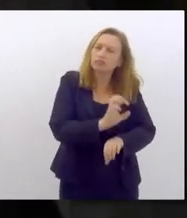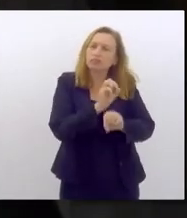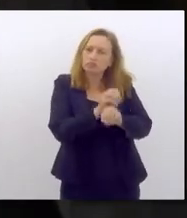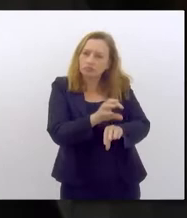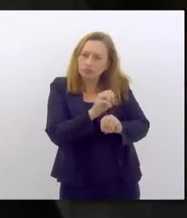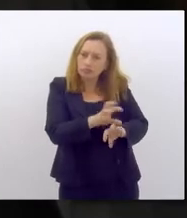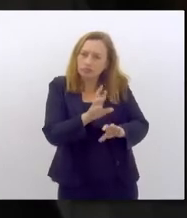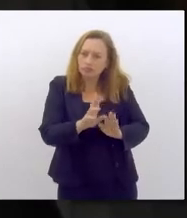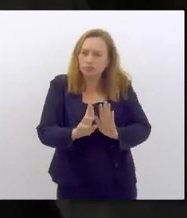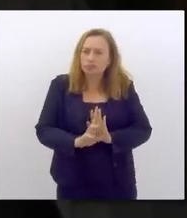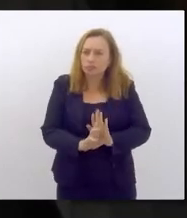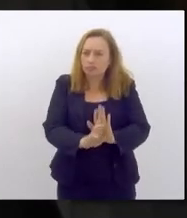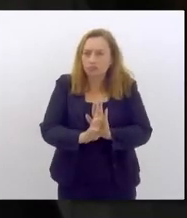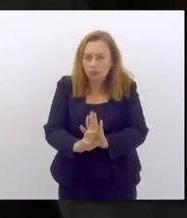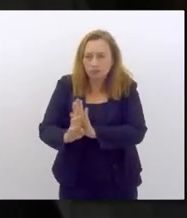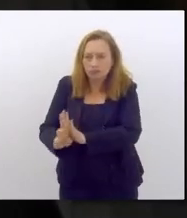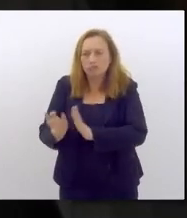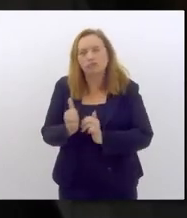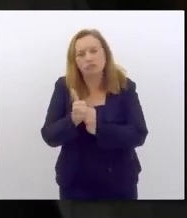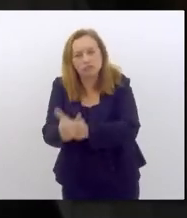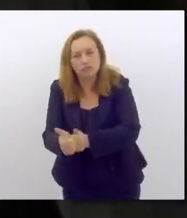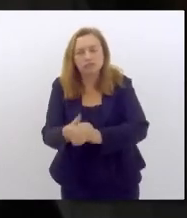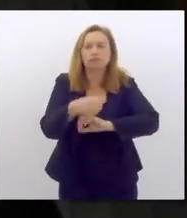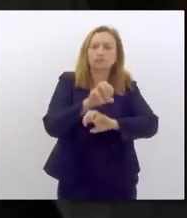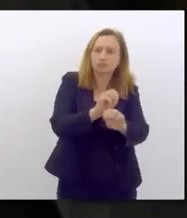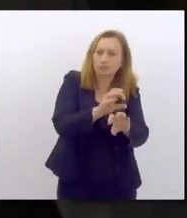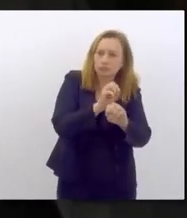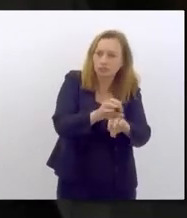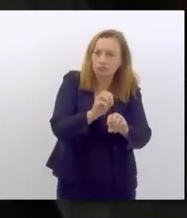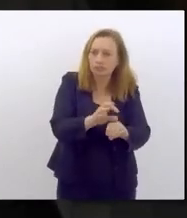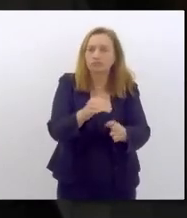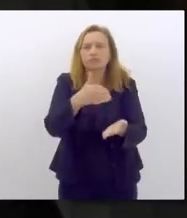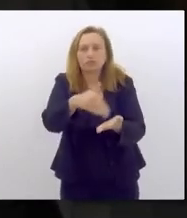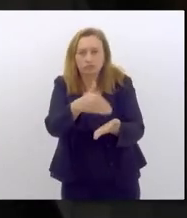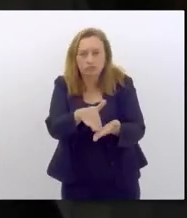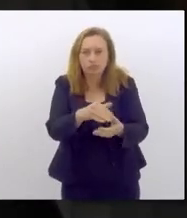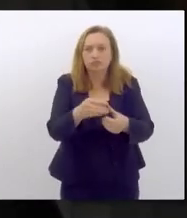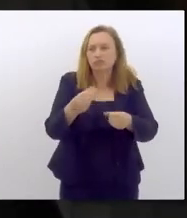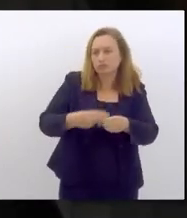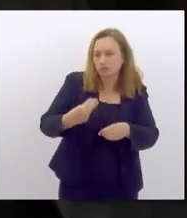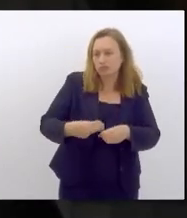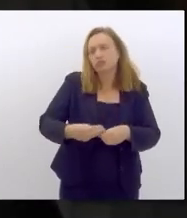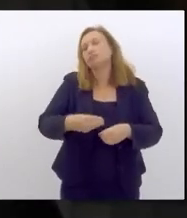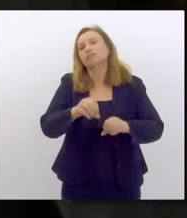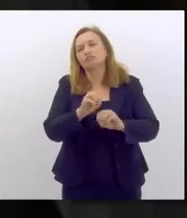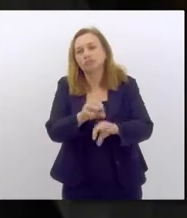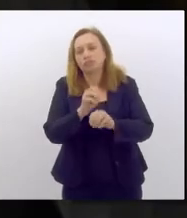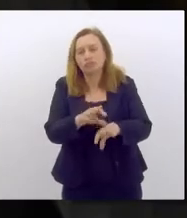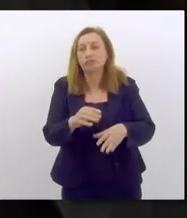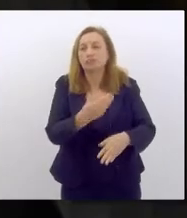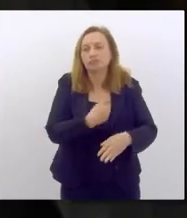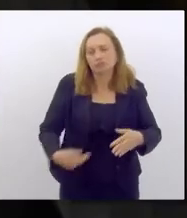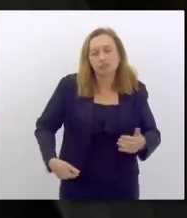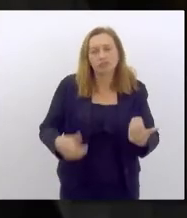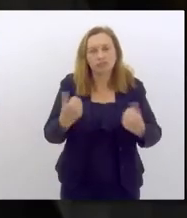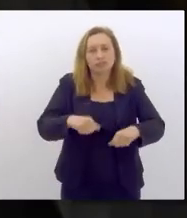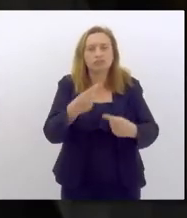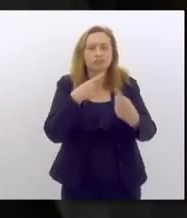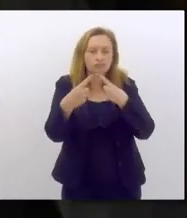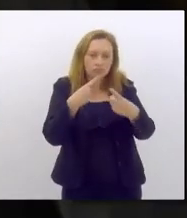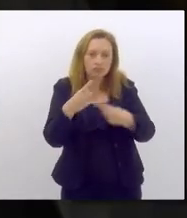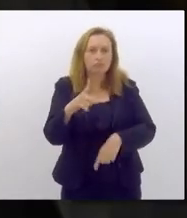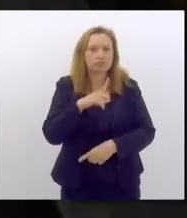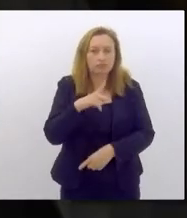entidades representativas dos segmentos da educação, ouvir os secretários municipais de educação. Esses governos têm que aprender a dialogar.